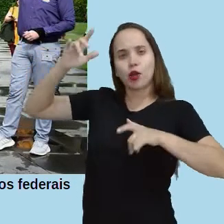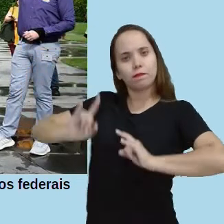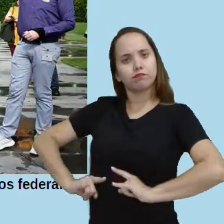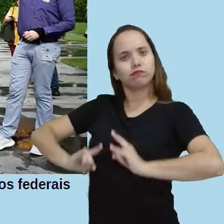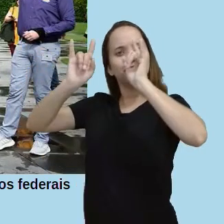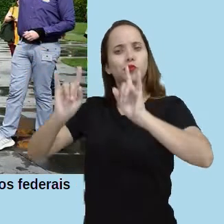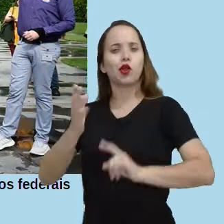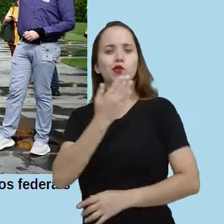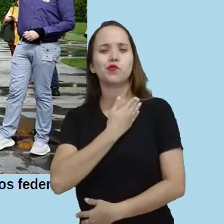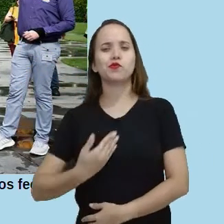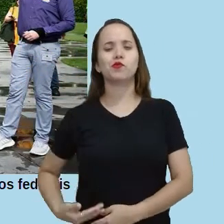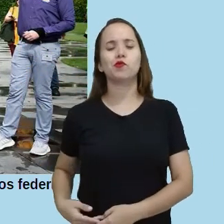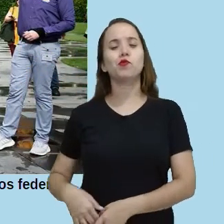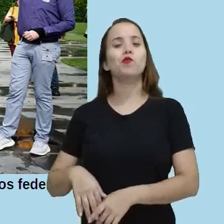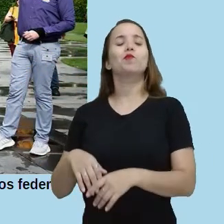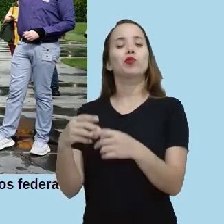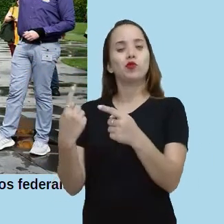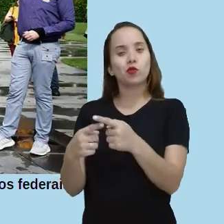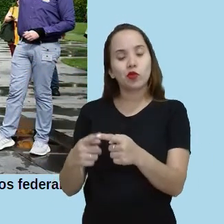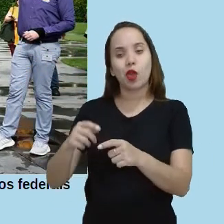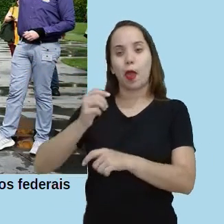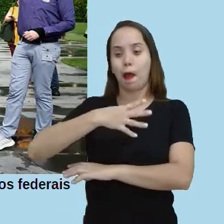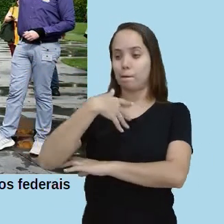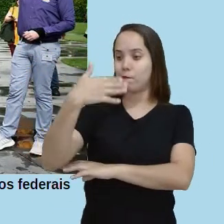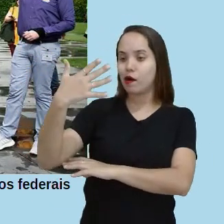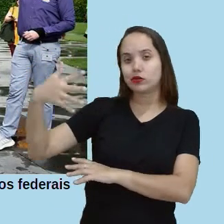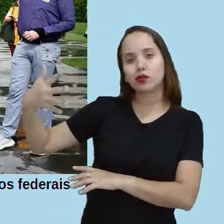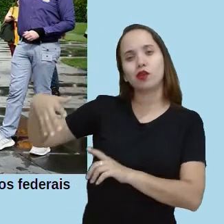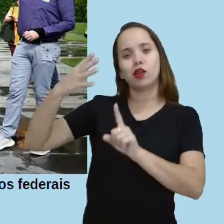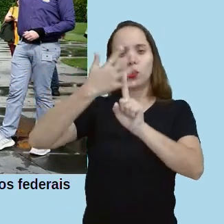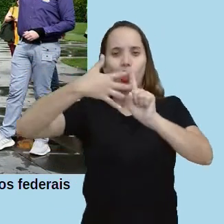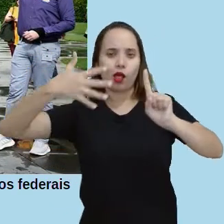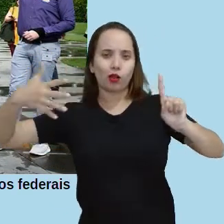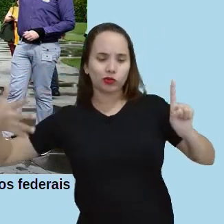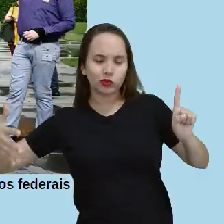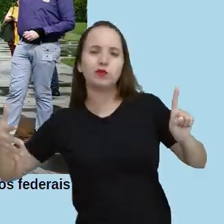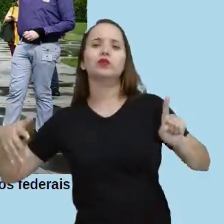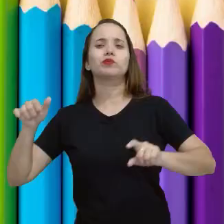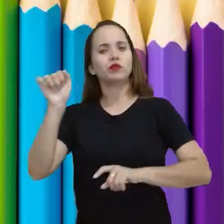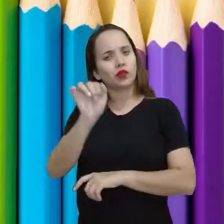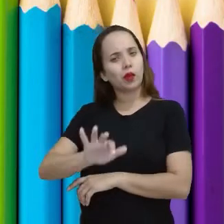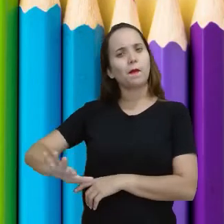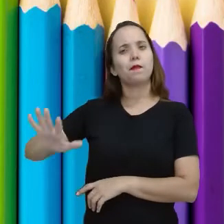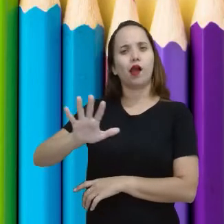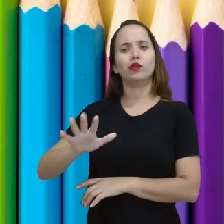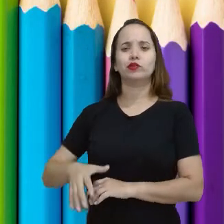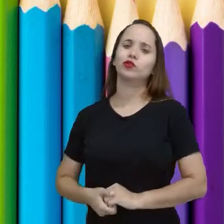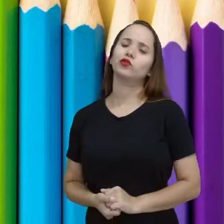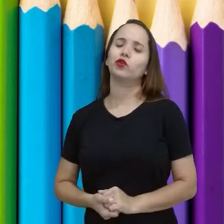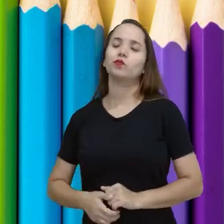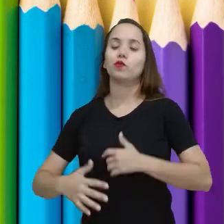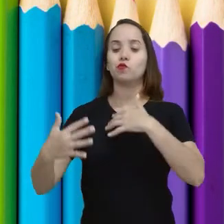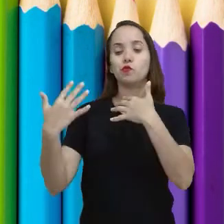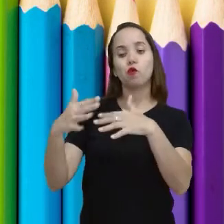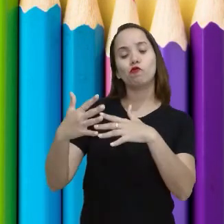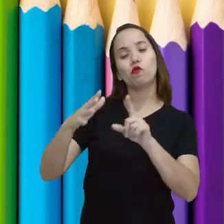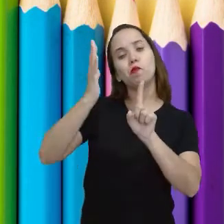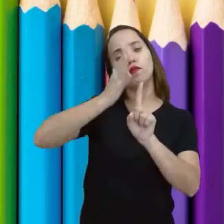da diversidade amorosa, né, que está dentro do movimento, é uma imagem bem recente, e está dentro do movimento